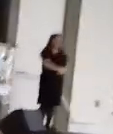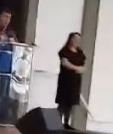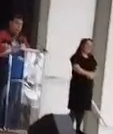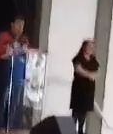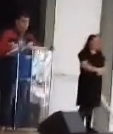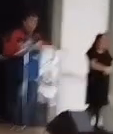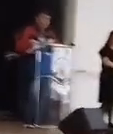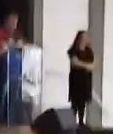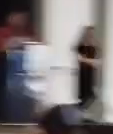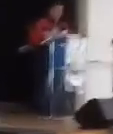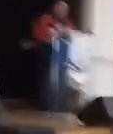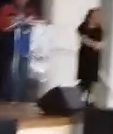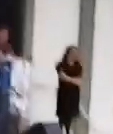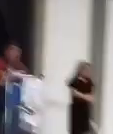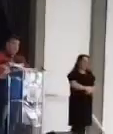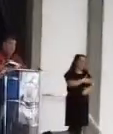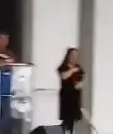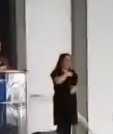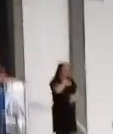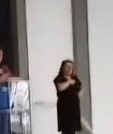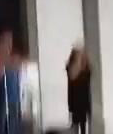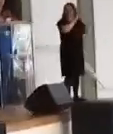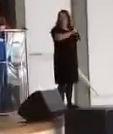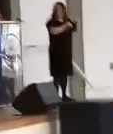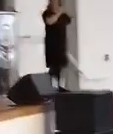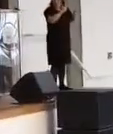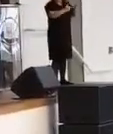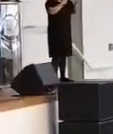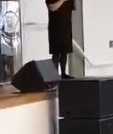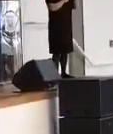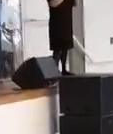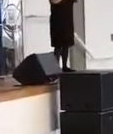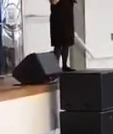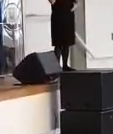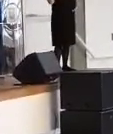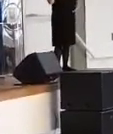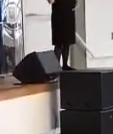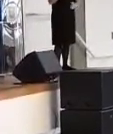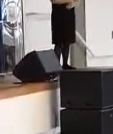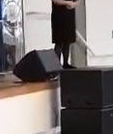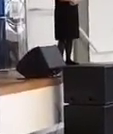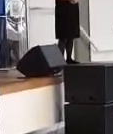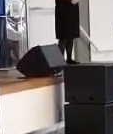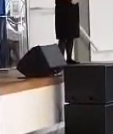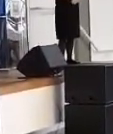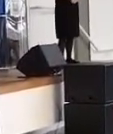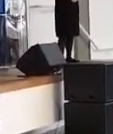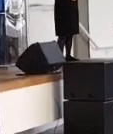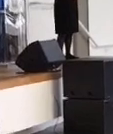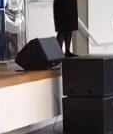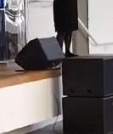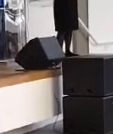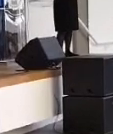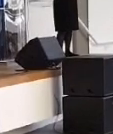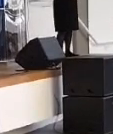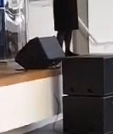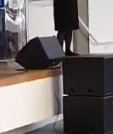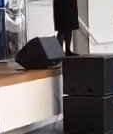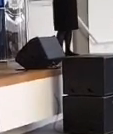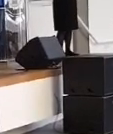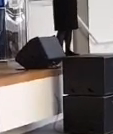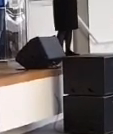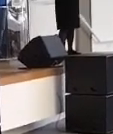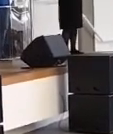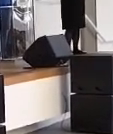um dos meus trabalhos está nesse livro aqui, o Poetize, que é um poema falando sobre o autismo, né?